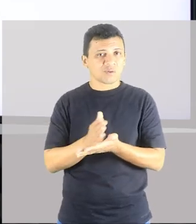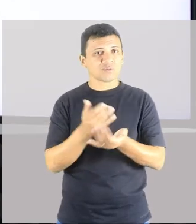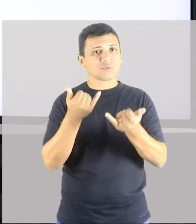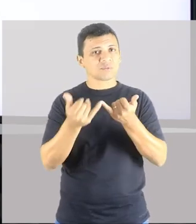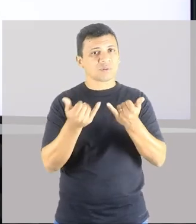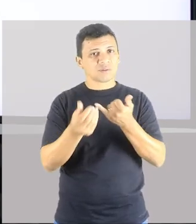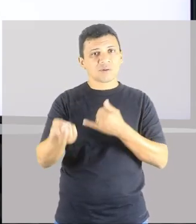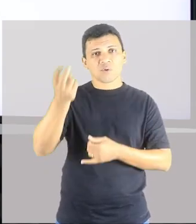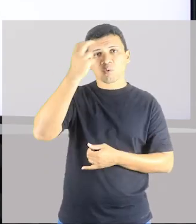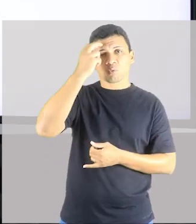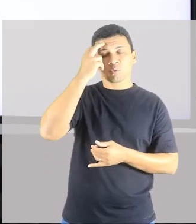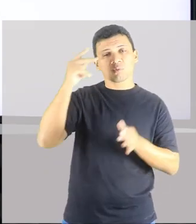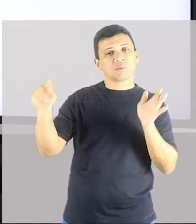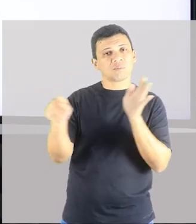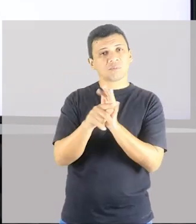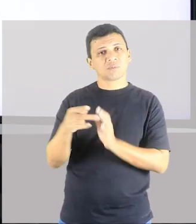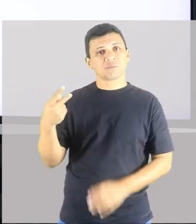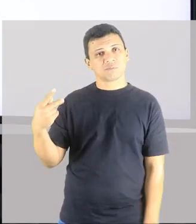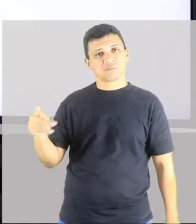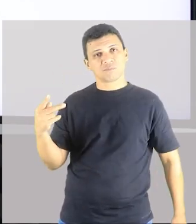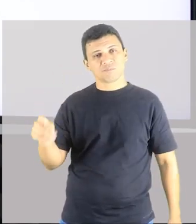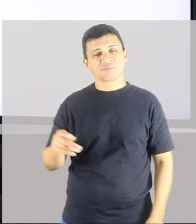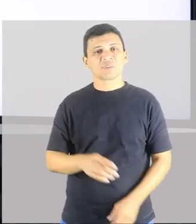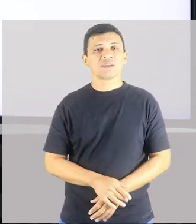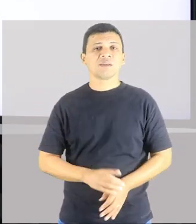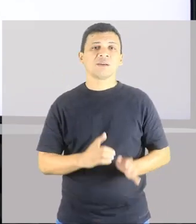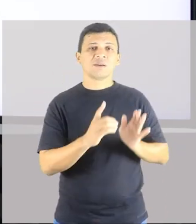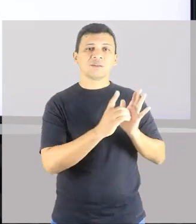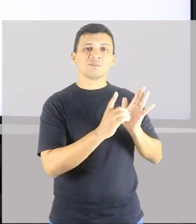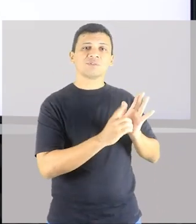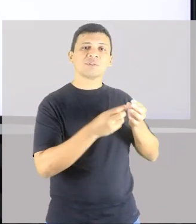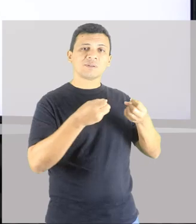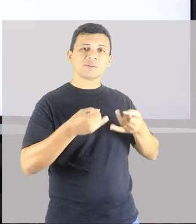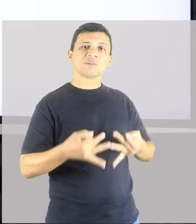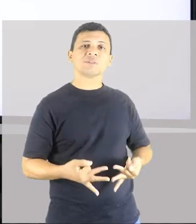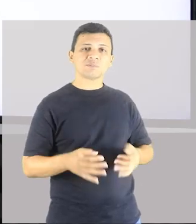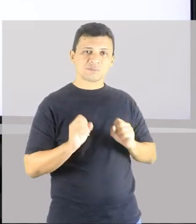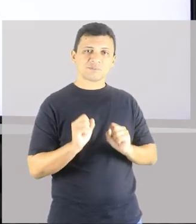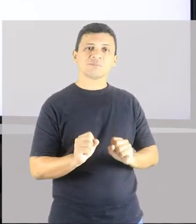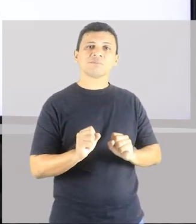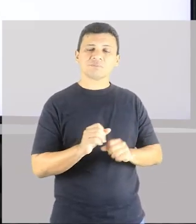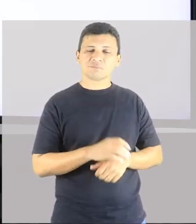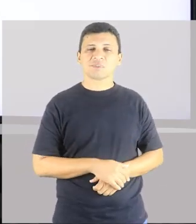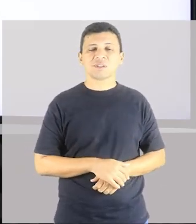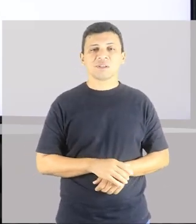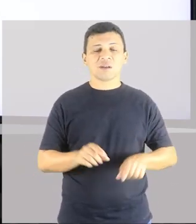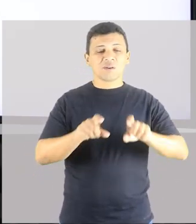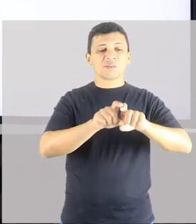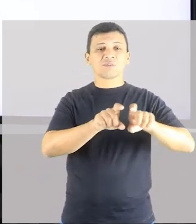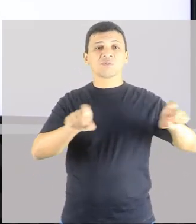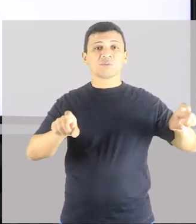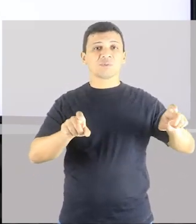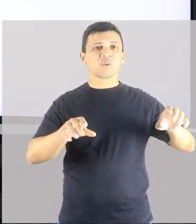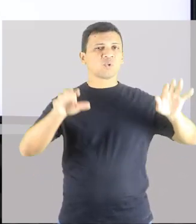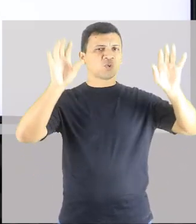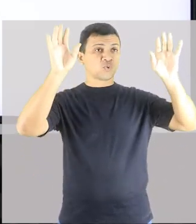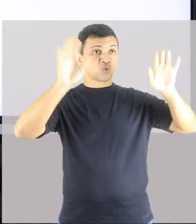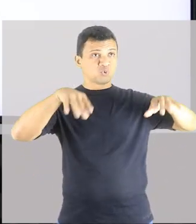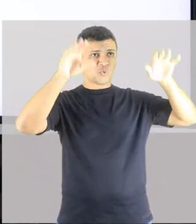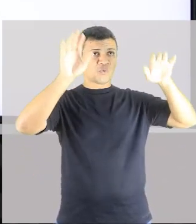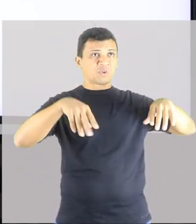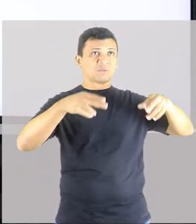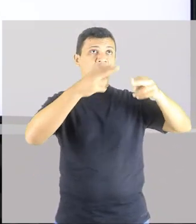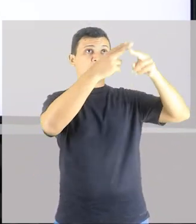à cultura local, tá bom? E aí o dicionário pode te explicar isso. Então, essa expressão, chovendo canivete, o que